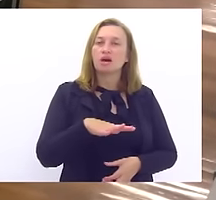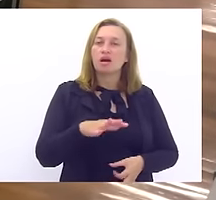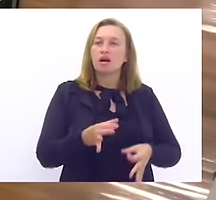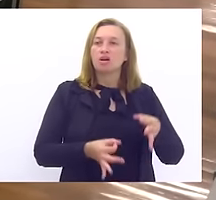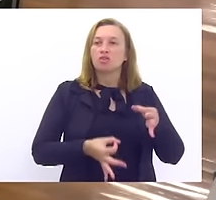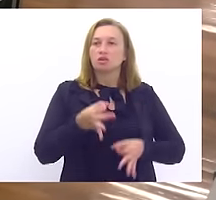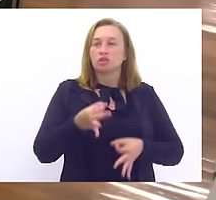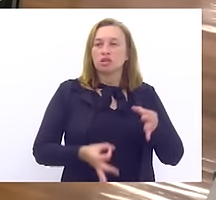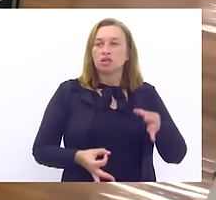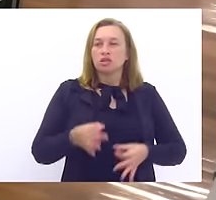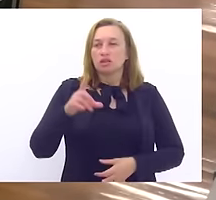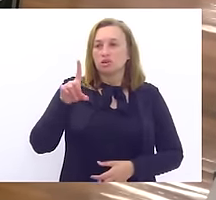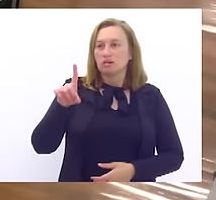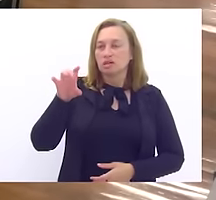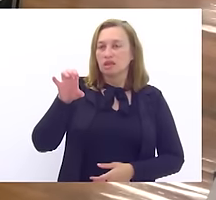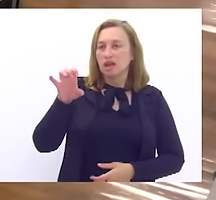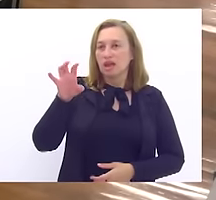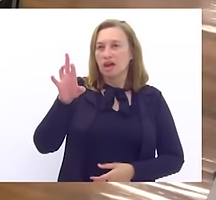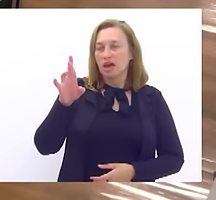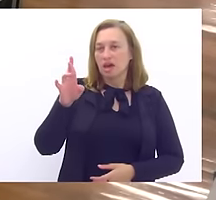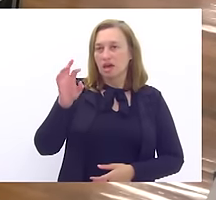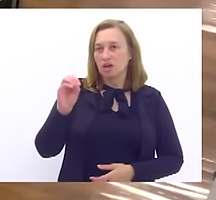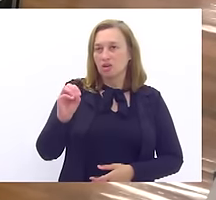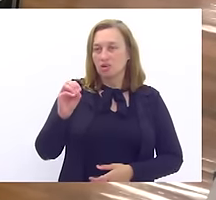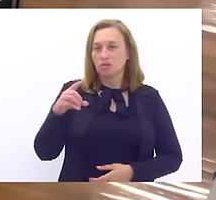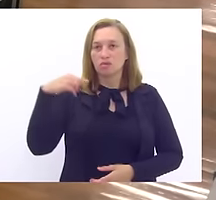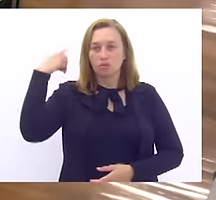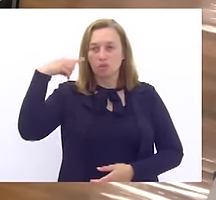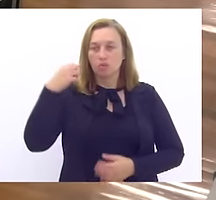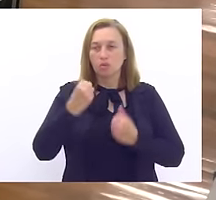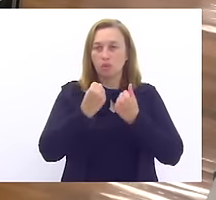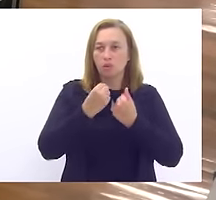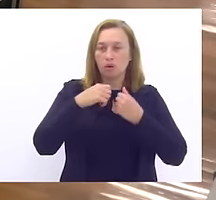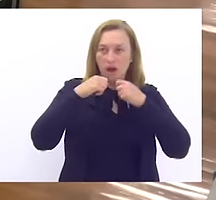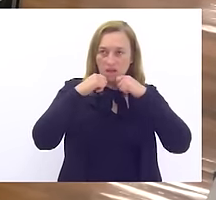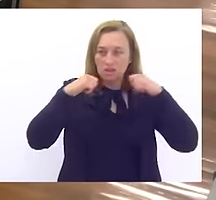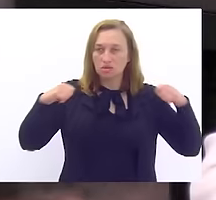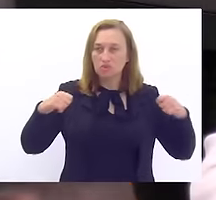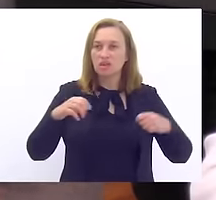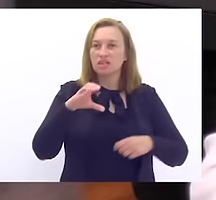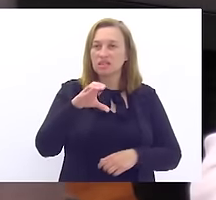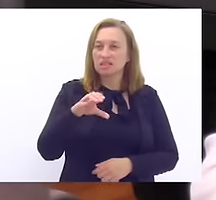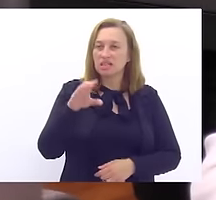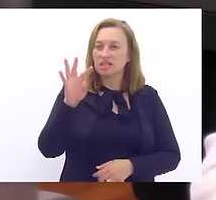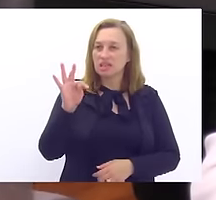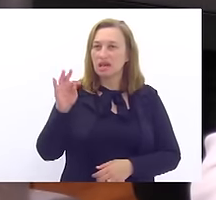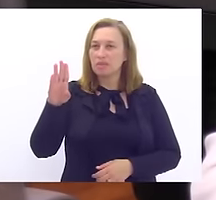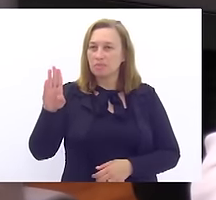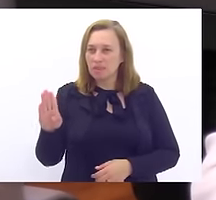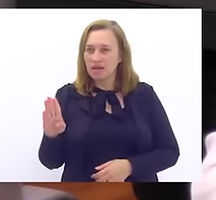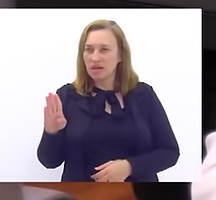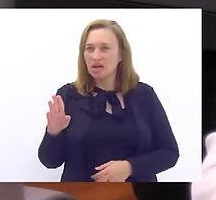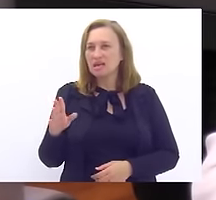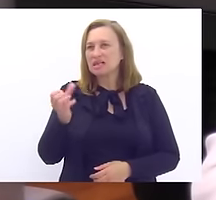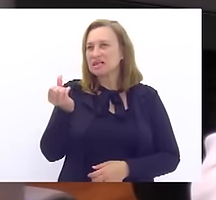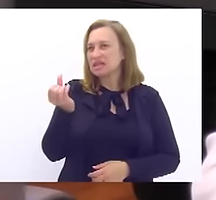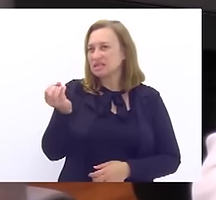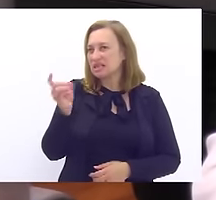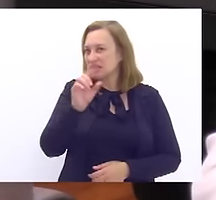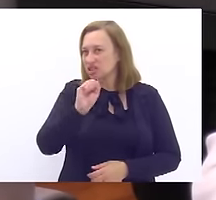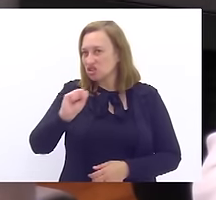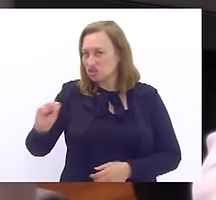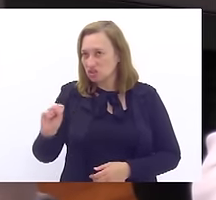Costa Alessandro Severiano da Costa é só esclarecimento aqui no CTB a um prazo fala memória de 60 dias